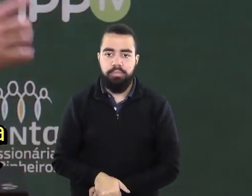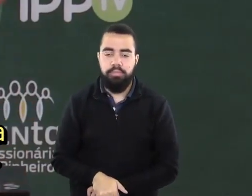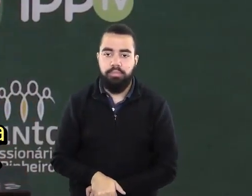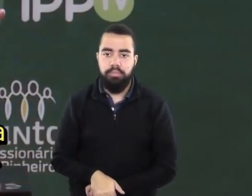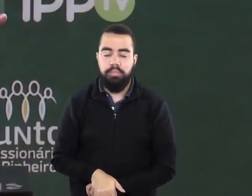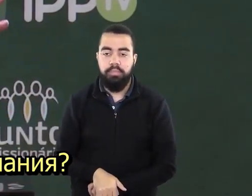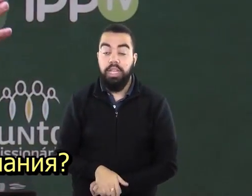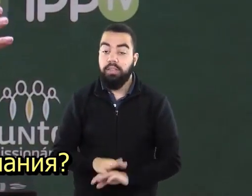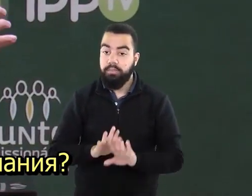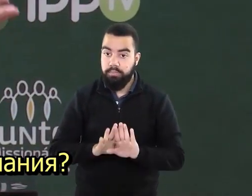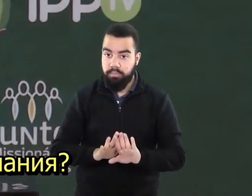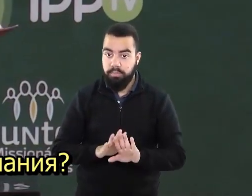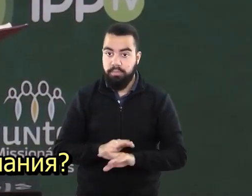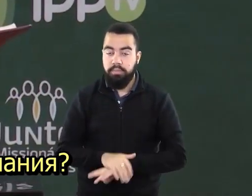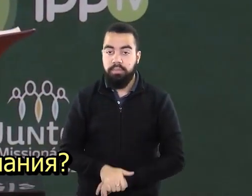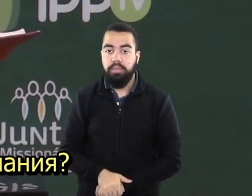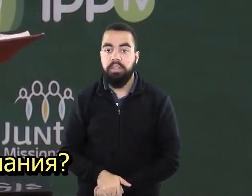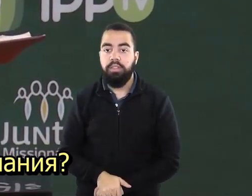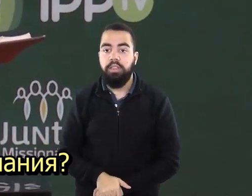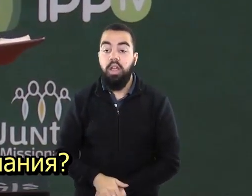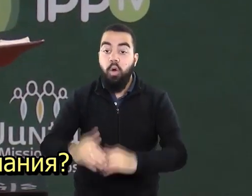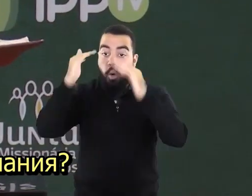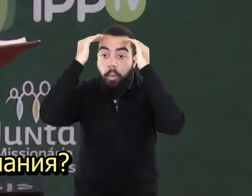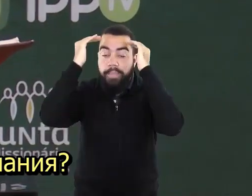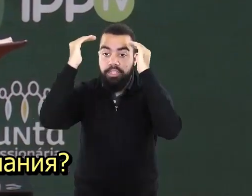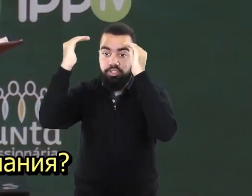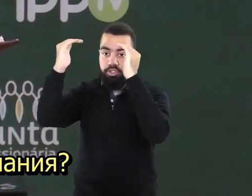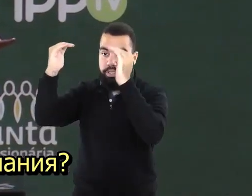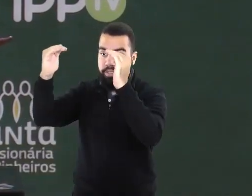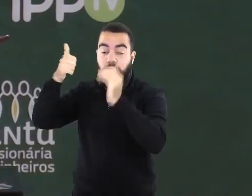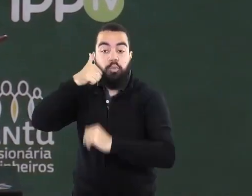submissa. Para um pouquinho. Qual é a medida da obediência da mulher?